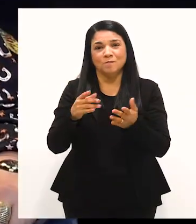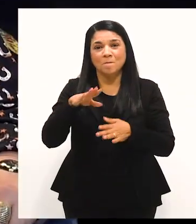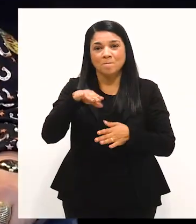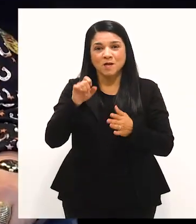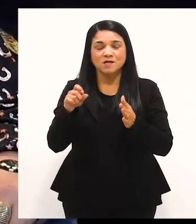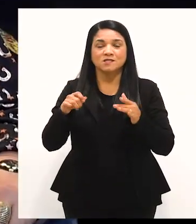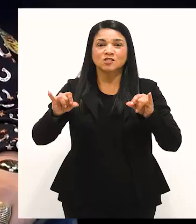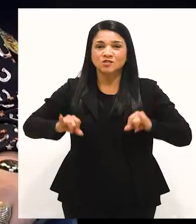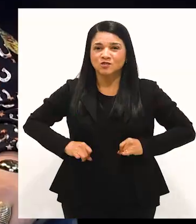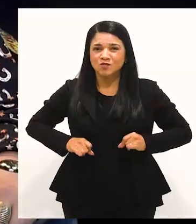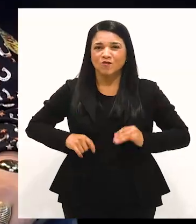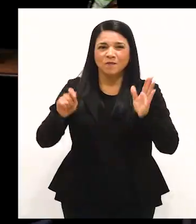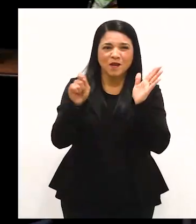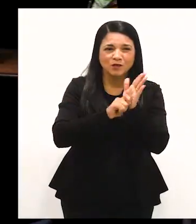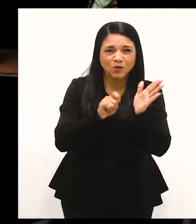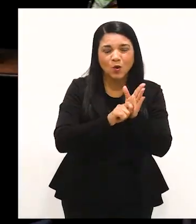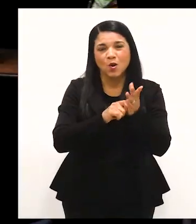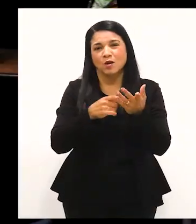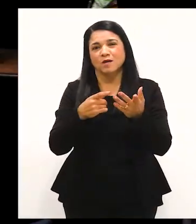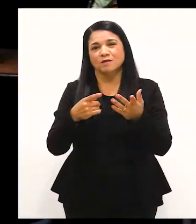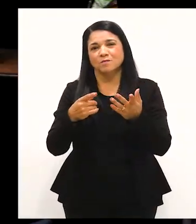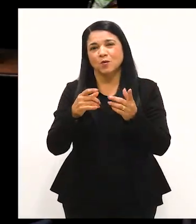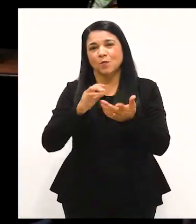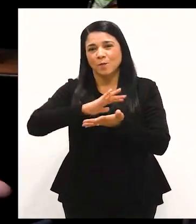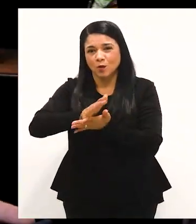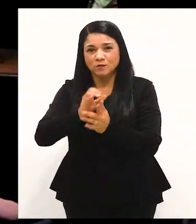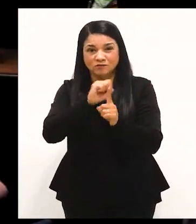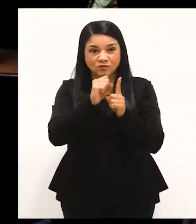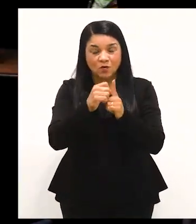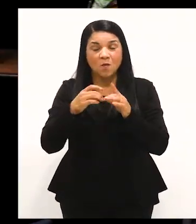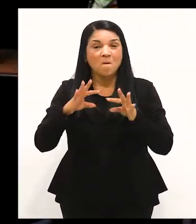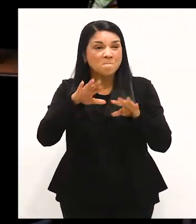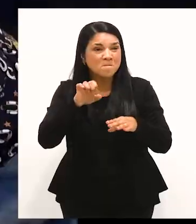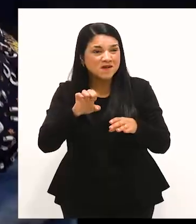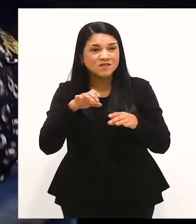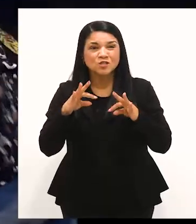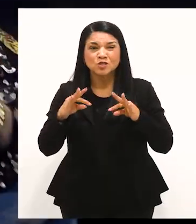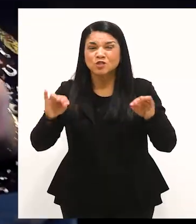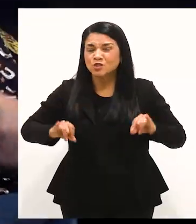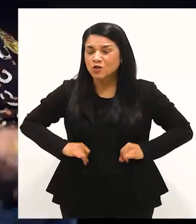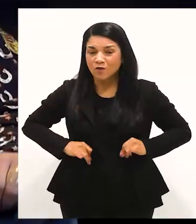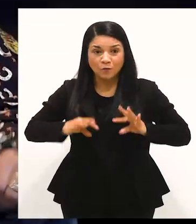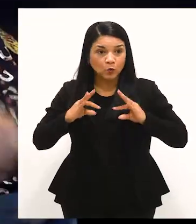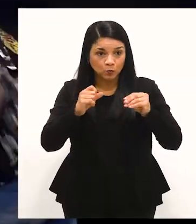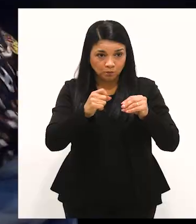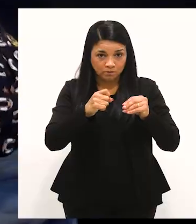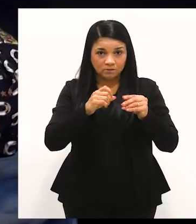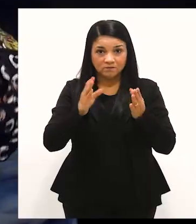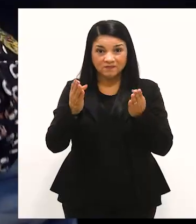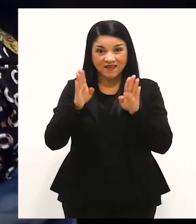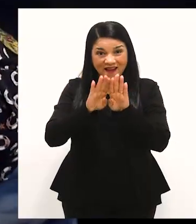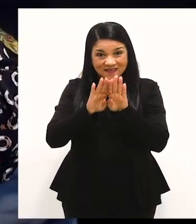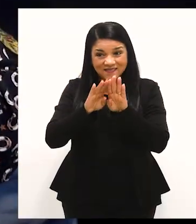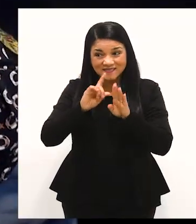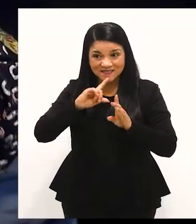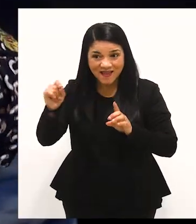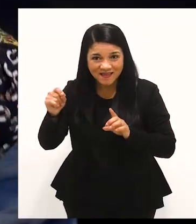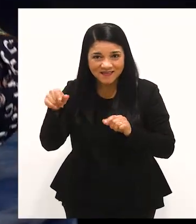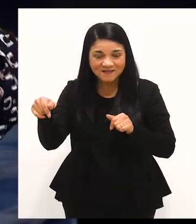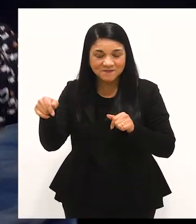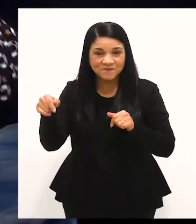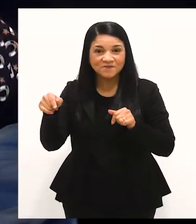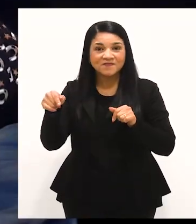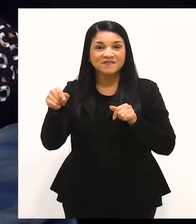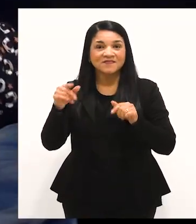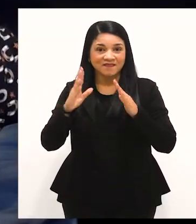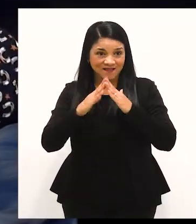droga, pelo preconceito social. Mas sofre por tudo. Quando ele sai, bate a porta e diz, até logo, seu coração para.